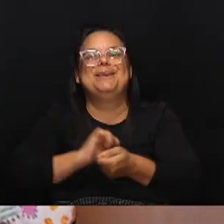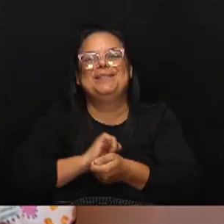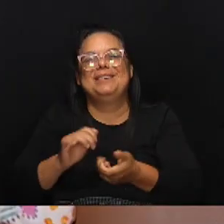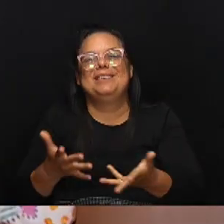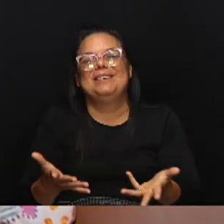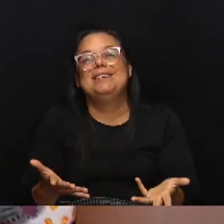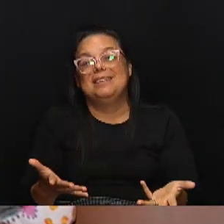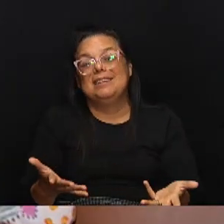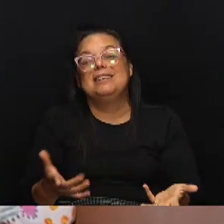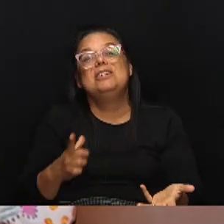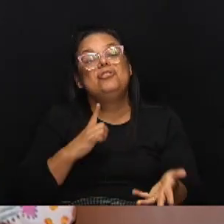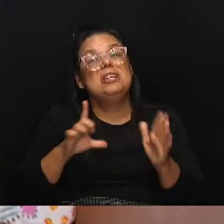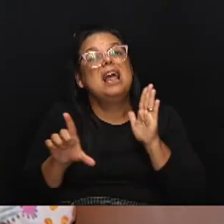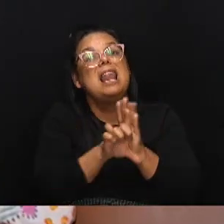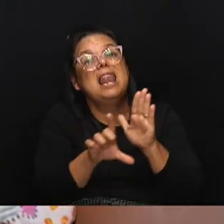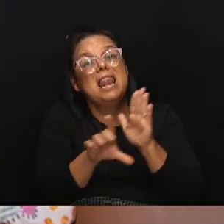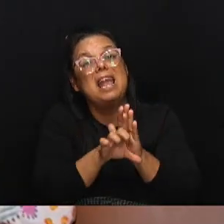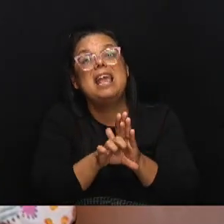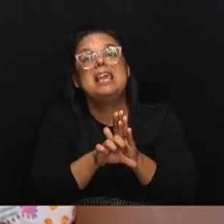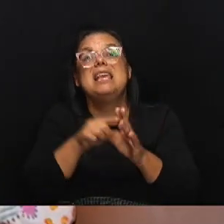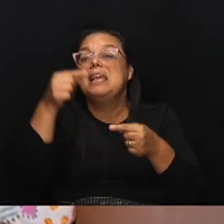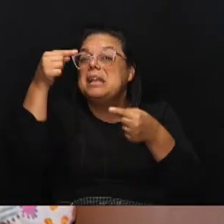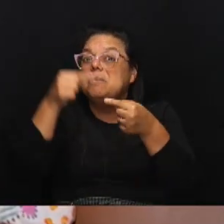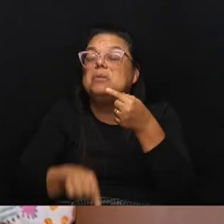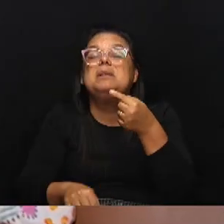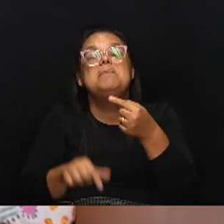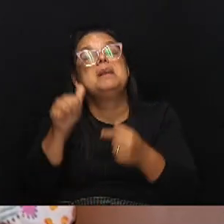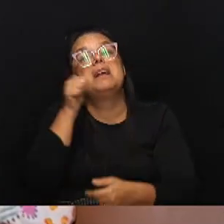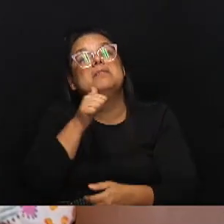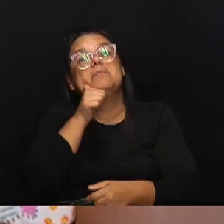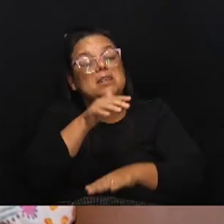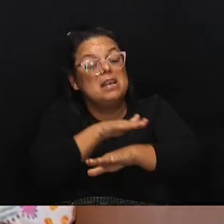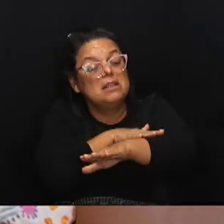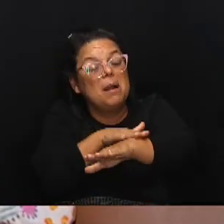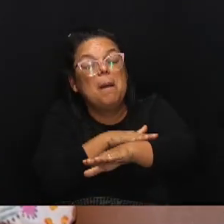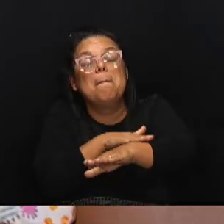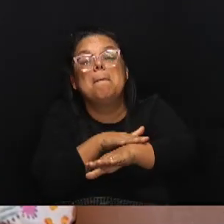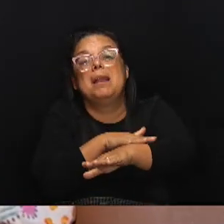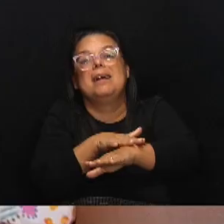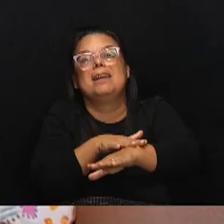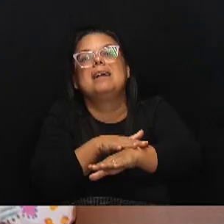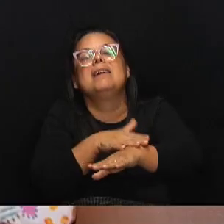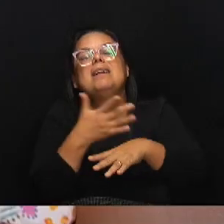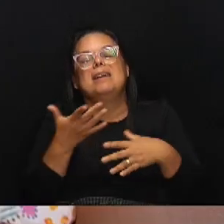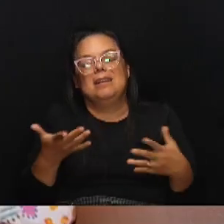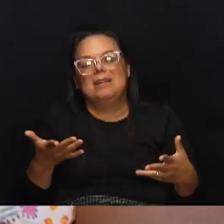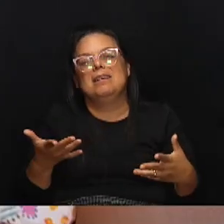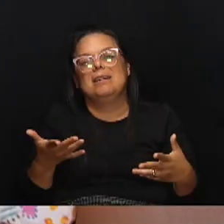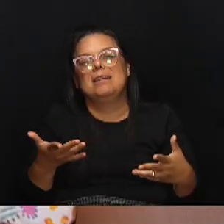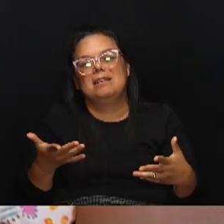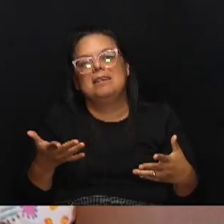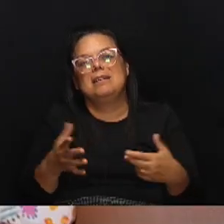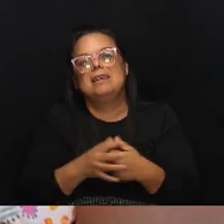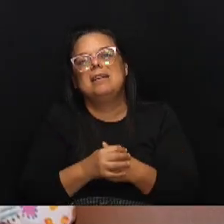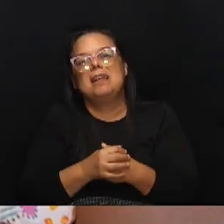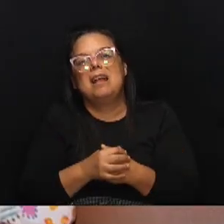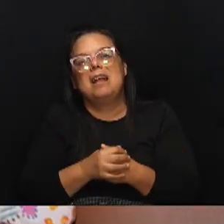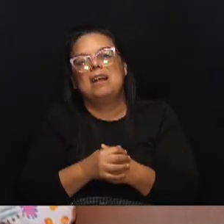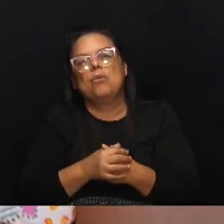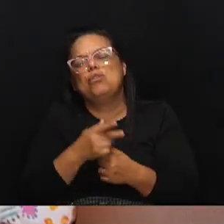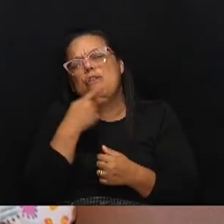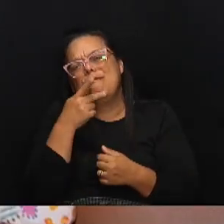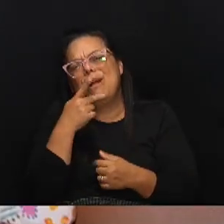Havia legislações, inclusive, que proibiam as mulheres brancas de fazer isso para manter o status da mulher branca. Quando eu digo